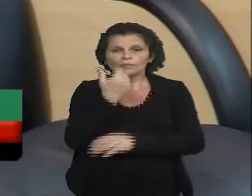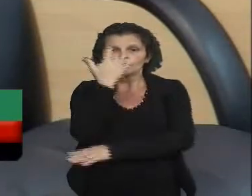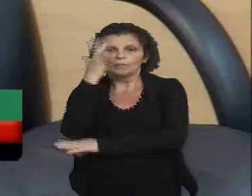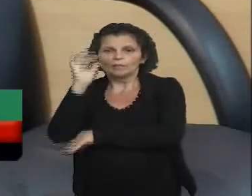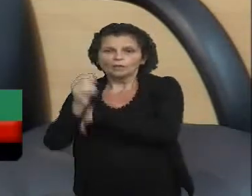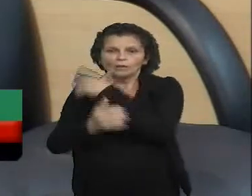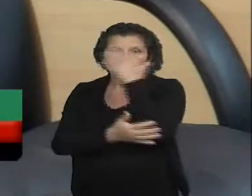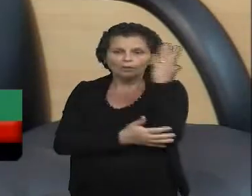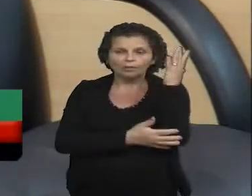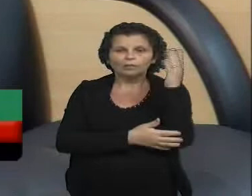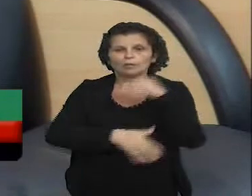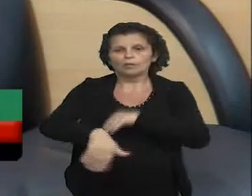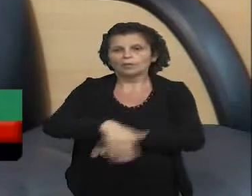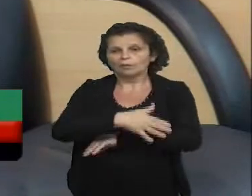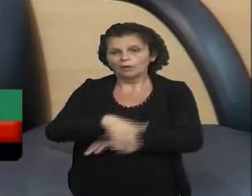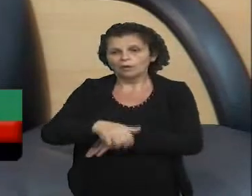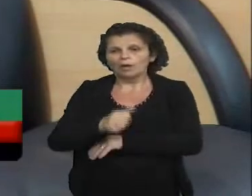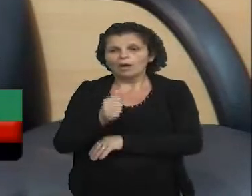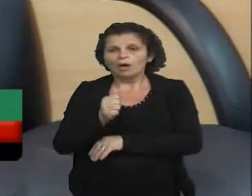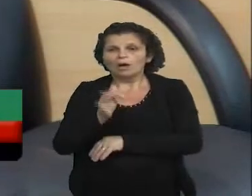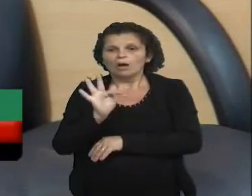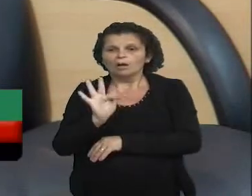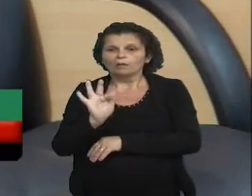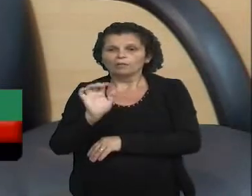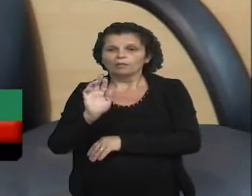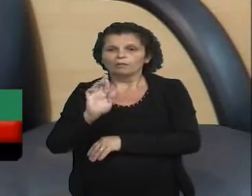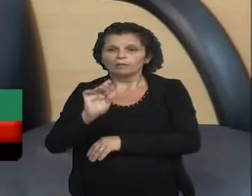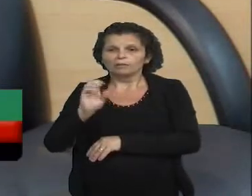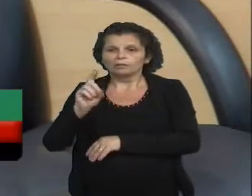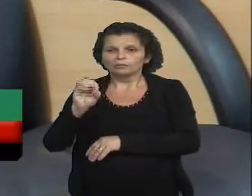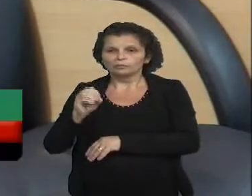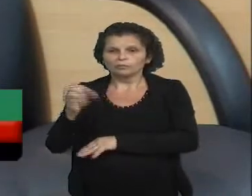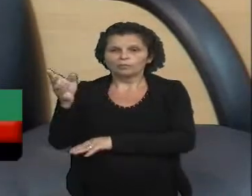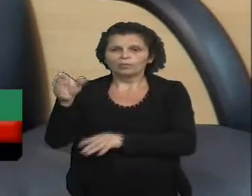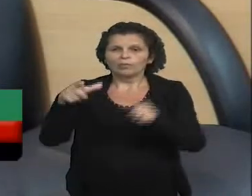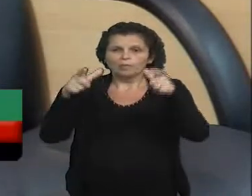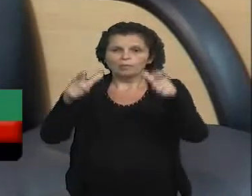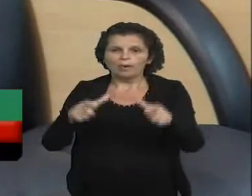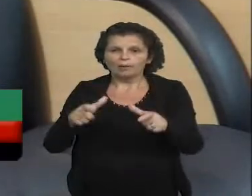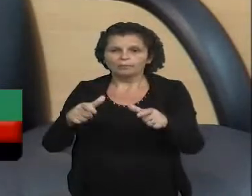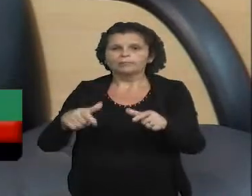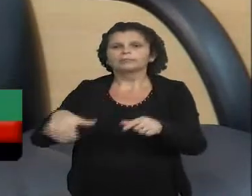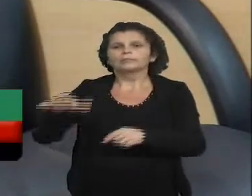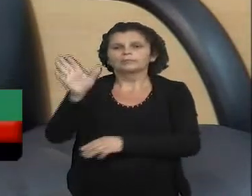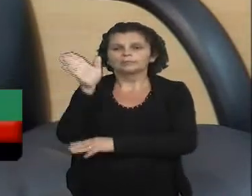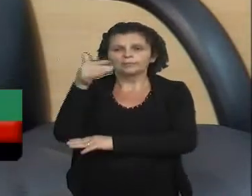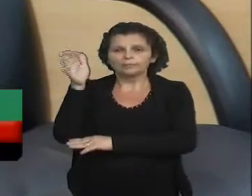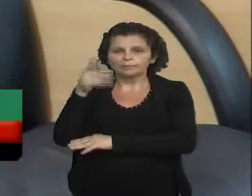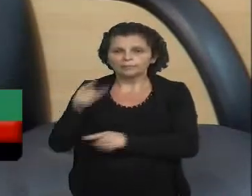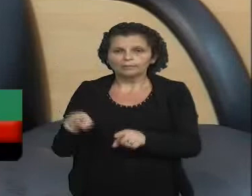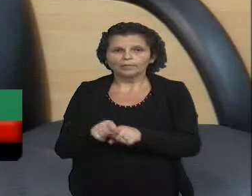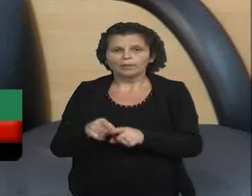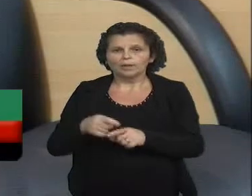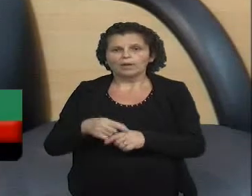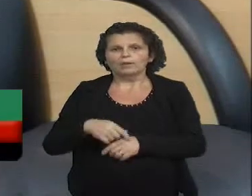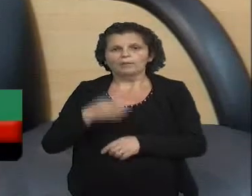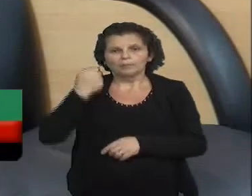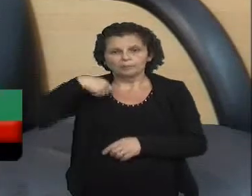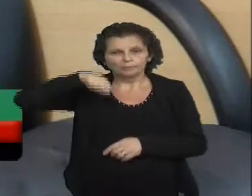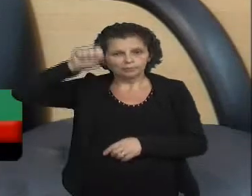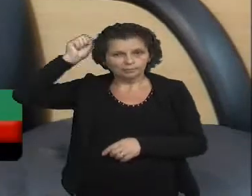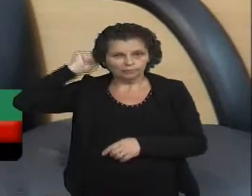praça, a rua Alfredo Benicasa, número 90, bairro Bandeiras. Indicação da vereadora pastora Cristiane